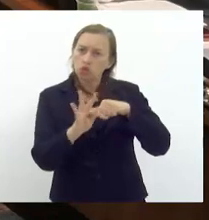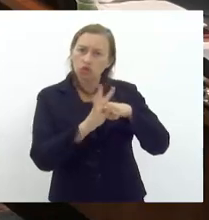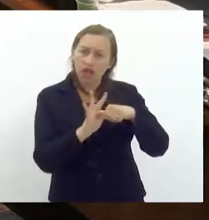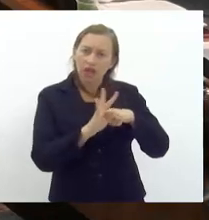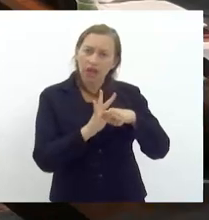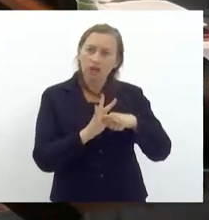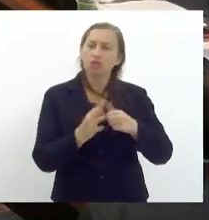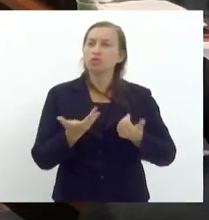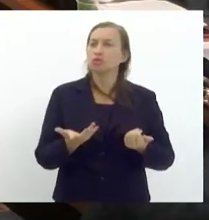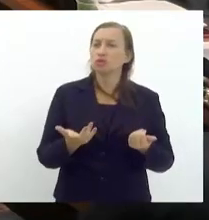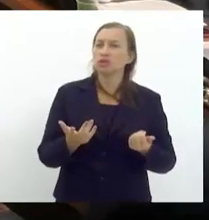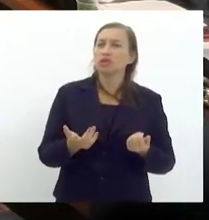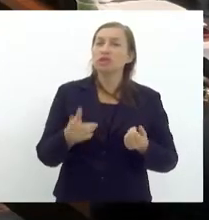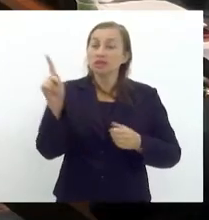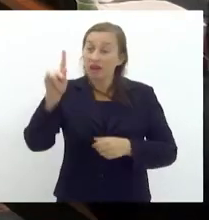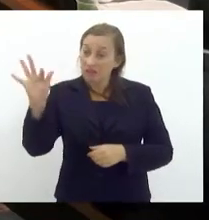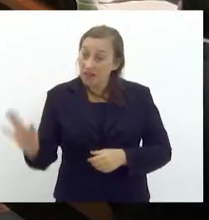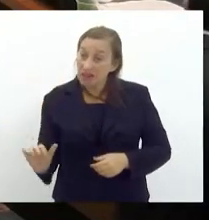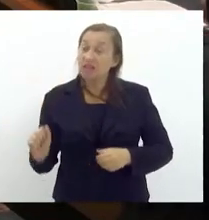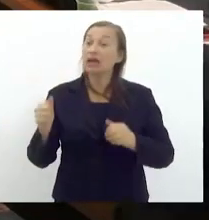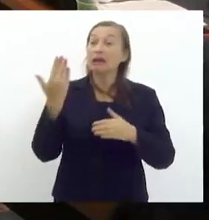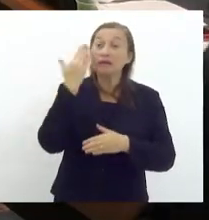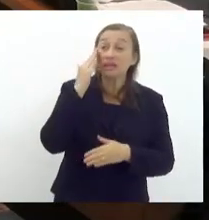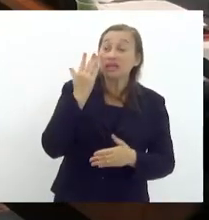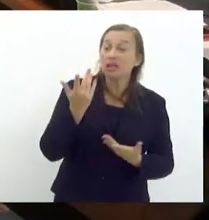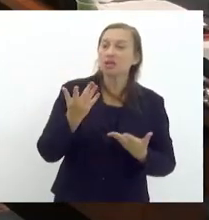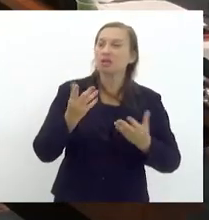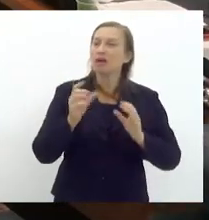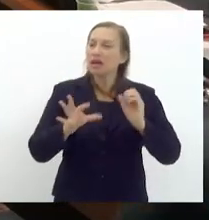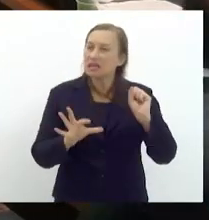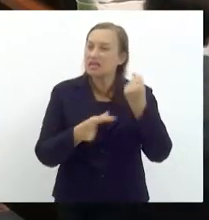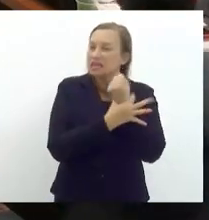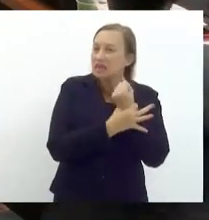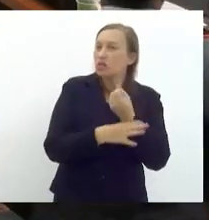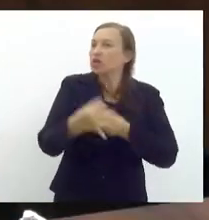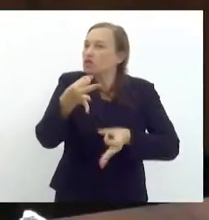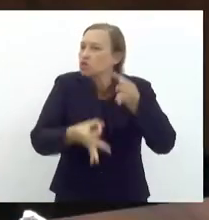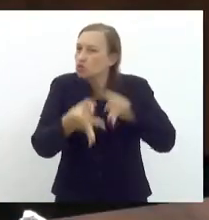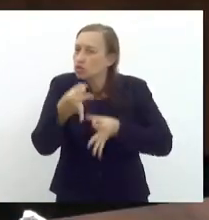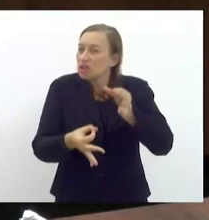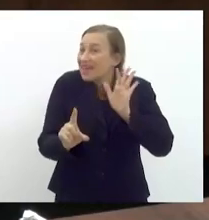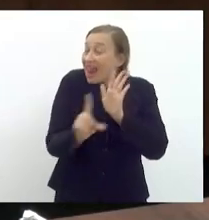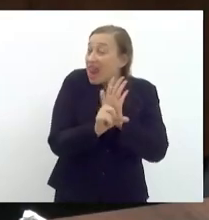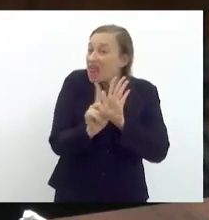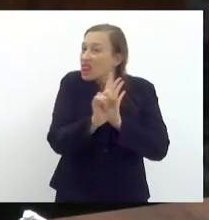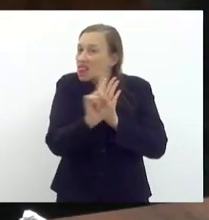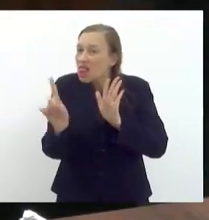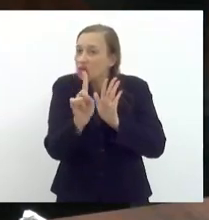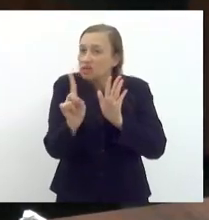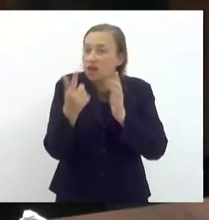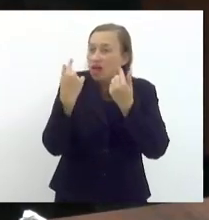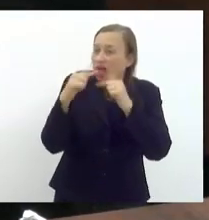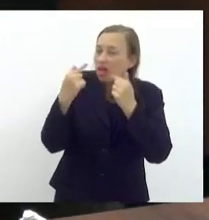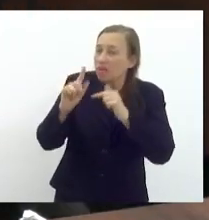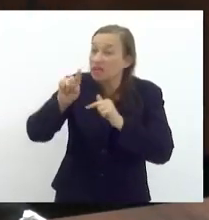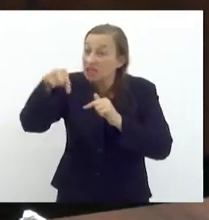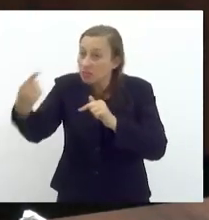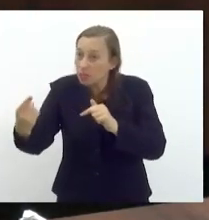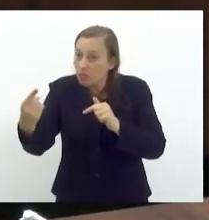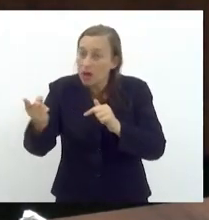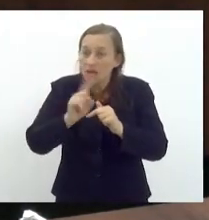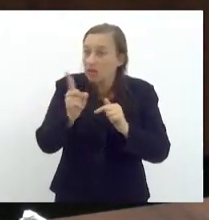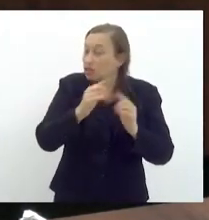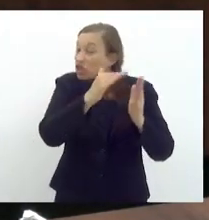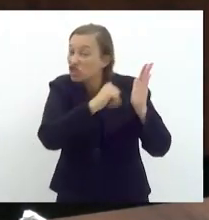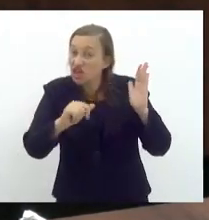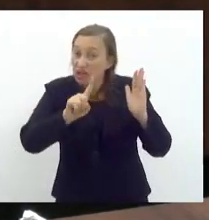os técnicos da Fazenda entenderam para dar segurança jurídica e a Lei não ser questionada e a Lei não ser